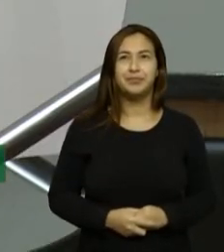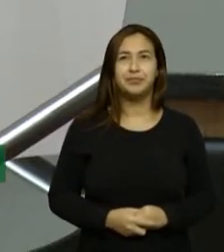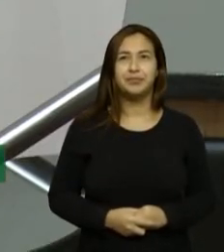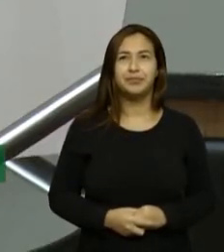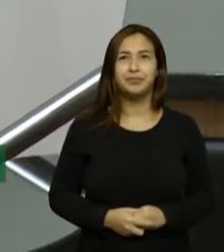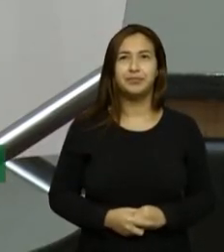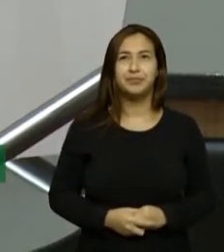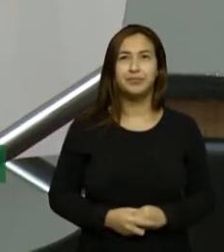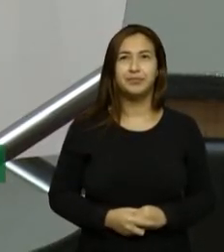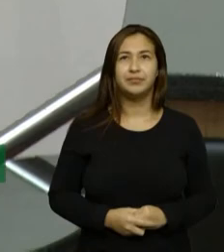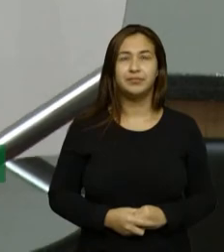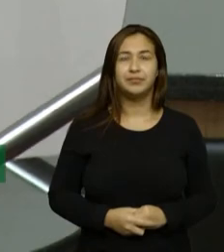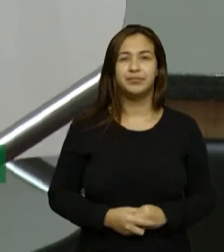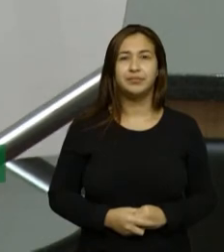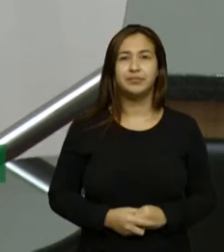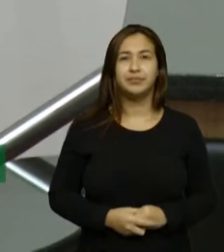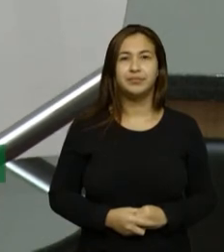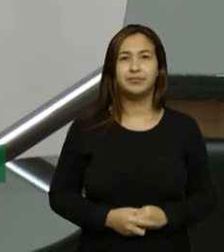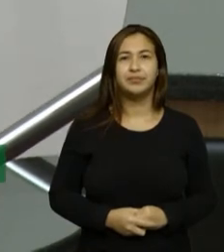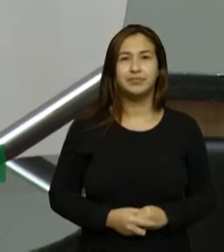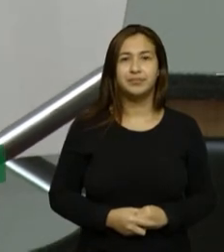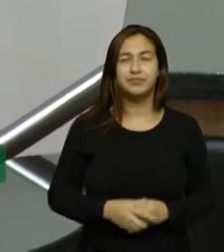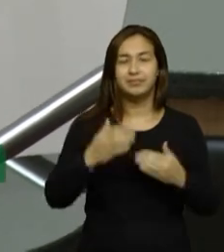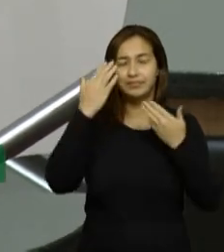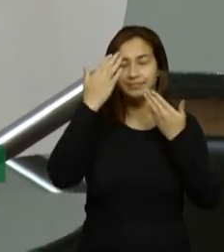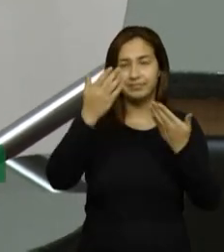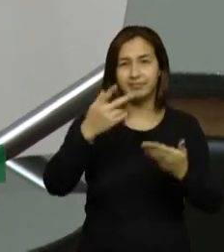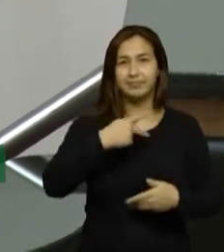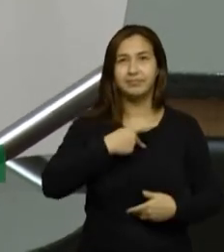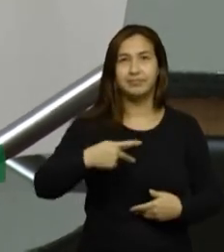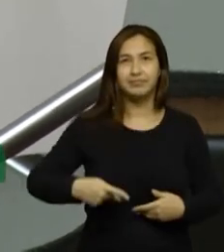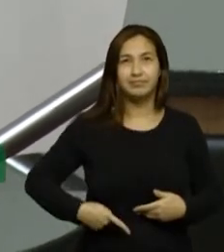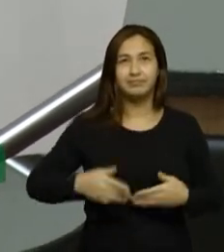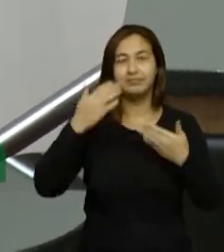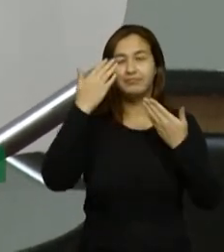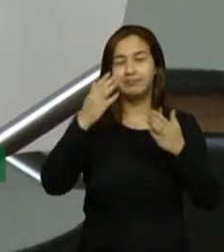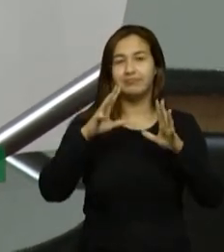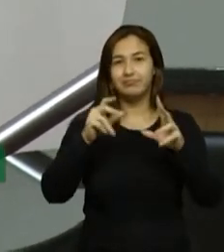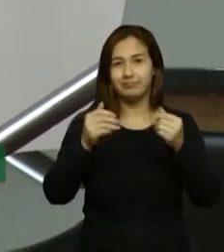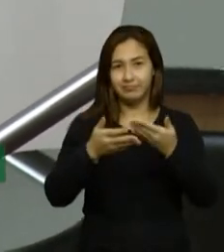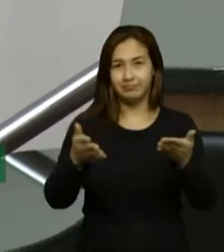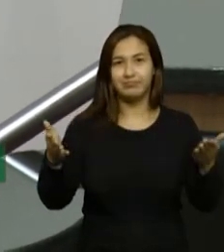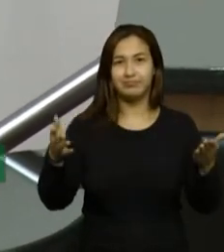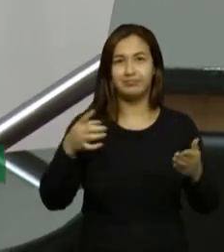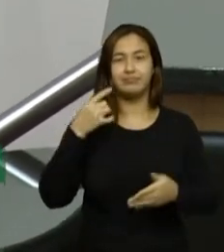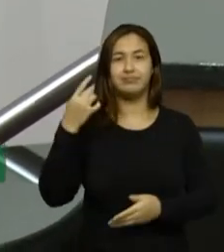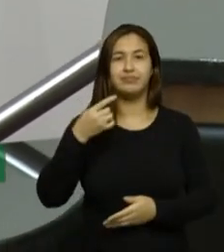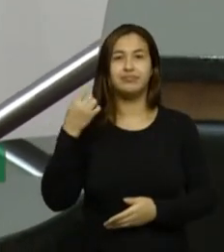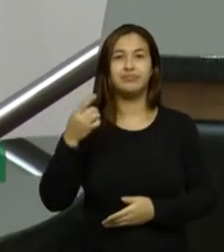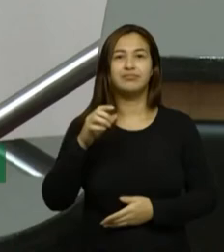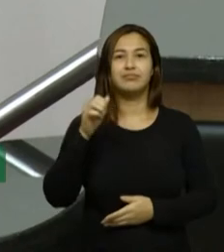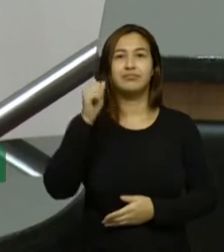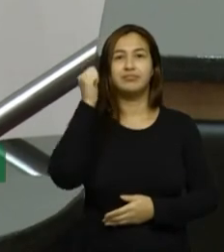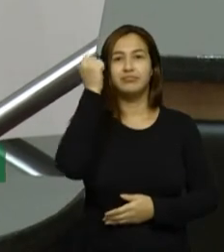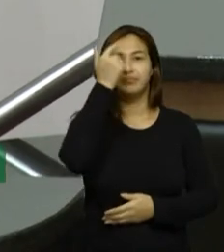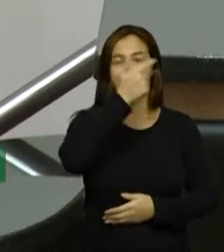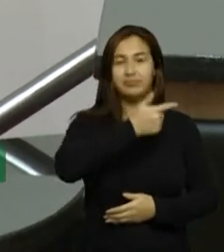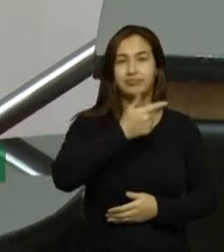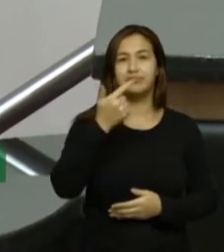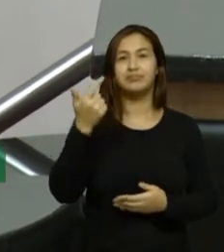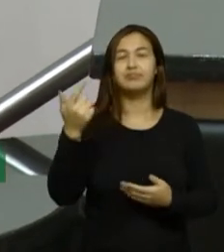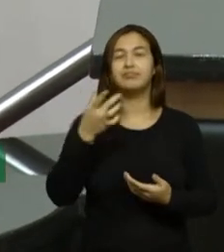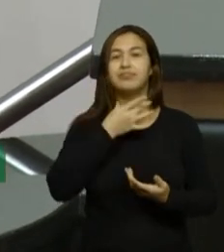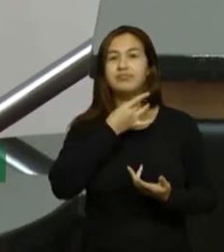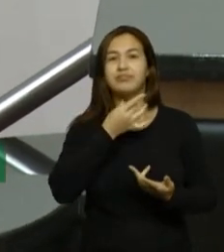Obrigado, senhor presidente. Agradeço que os deputados presentes, deputado Cubalcini, deputado Altair Silva, deputado que